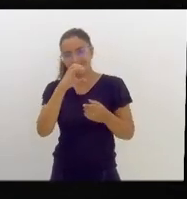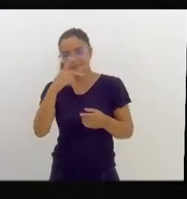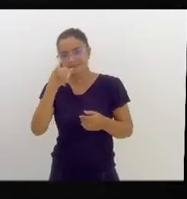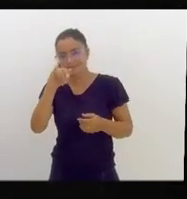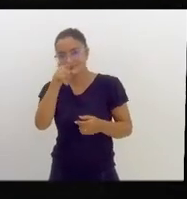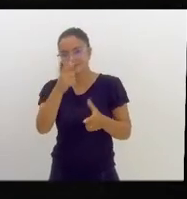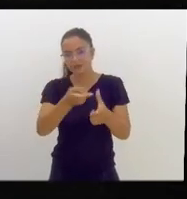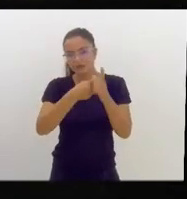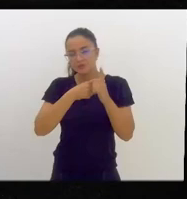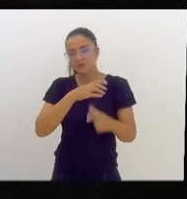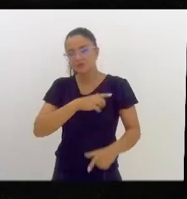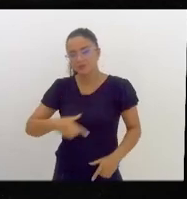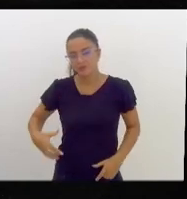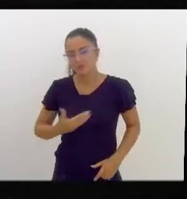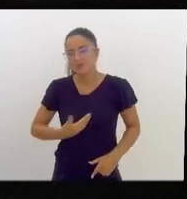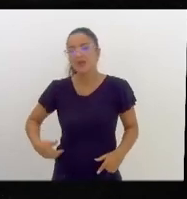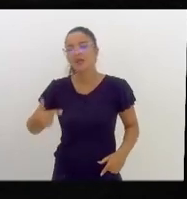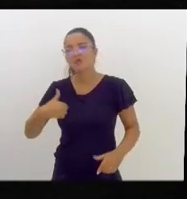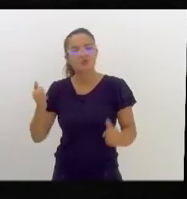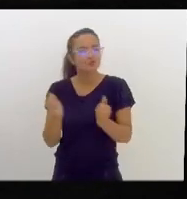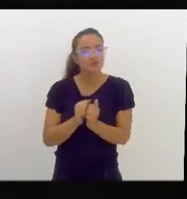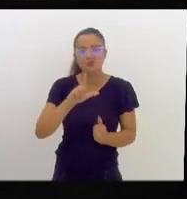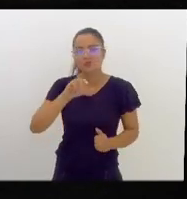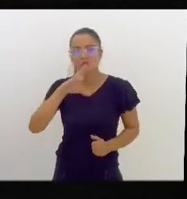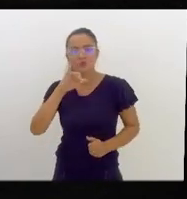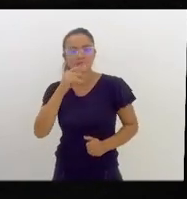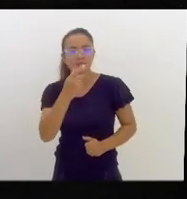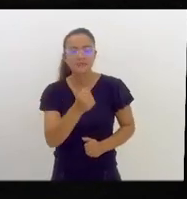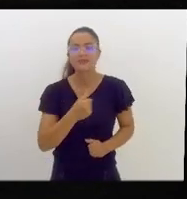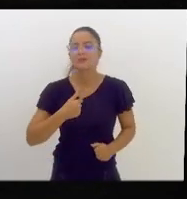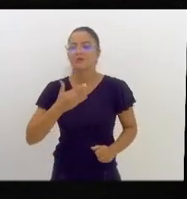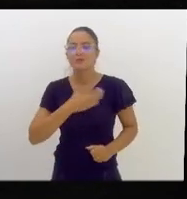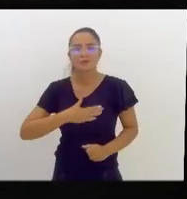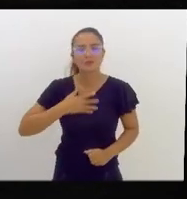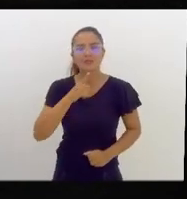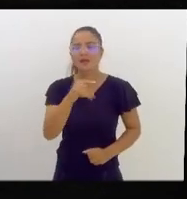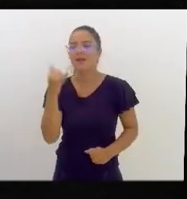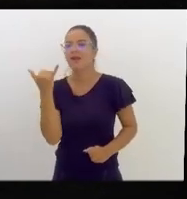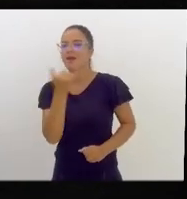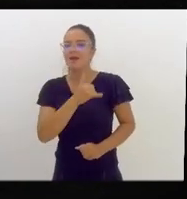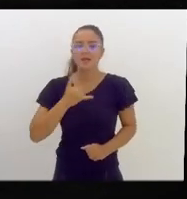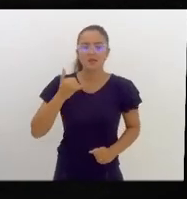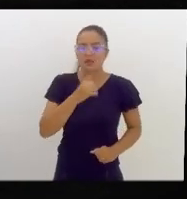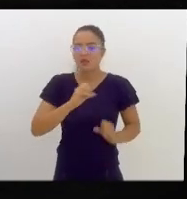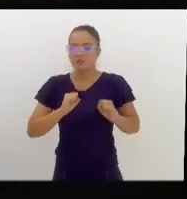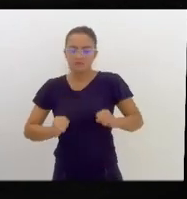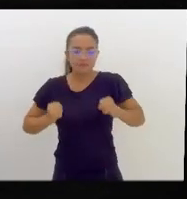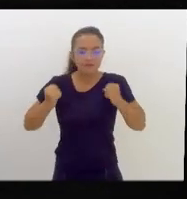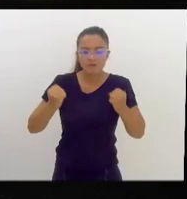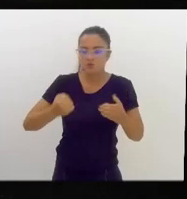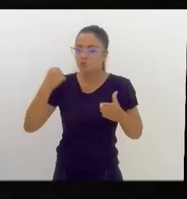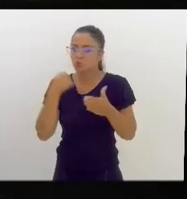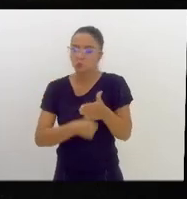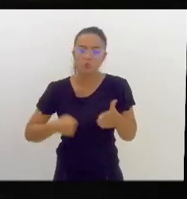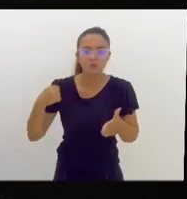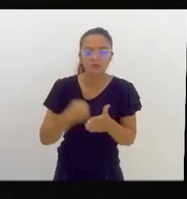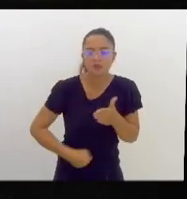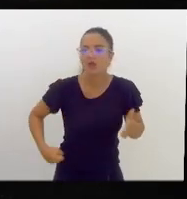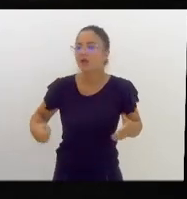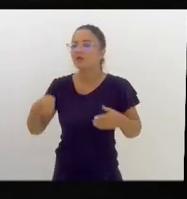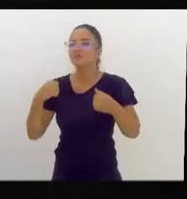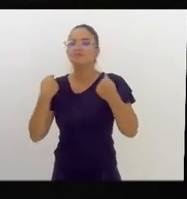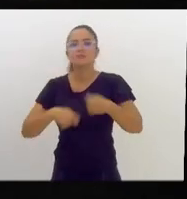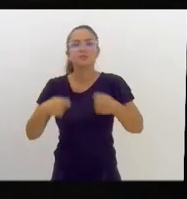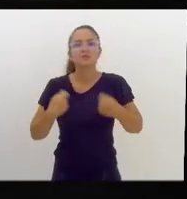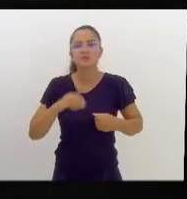Lucinha sua energia, seu compromisso, sua luta de fazer valer um pedido de CPI